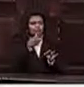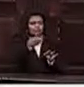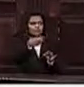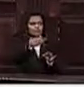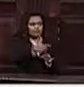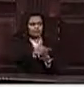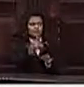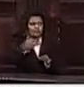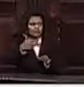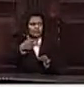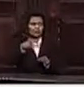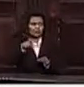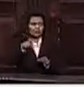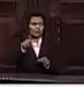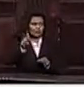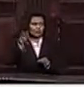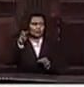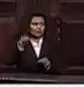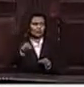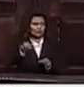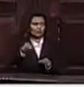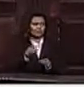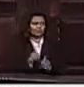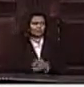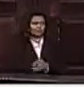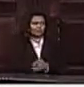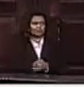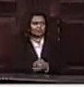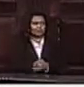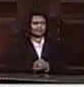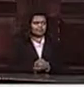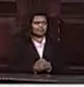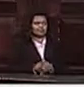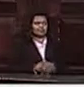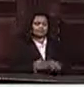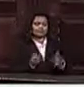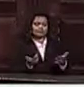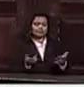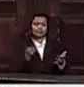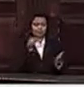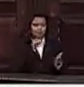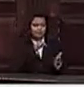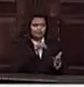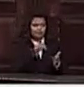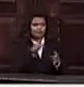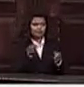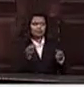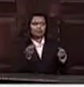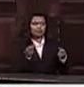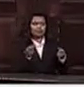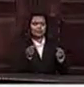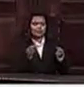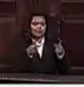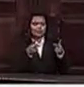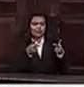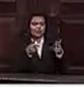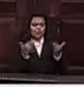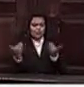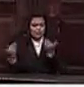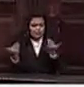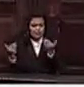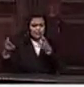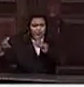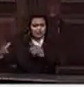um espaço maior que o município de Nilópolis, que conta apenas com 19 quilômetros. Quando nós